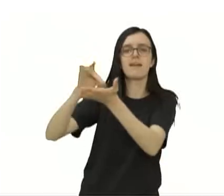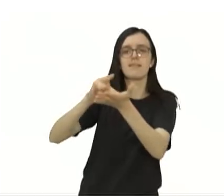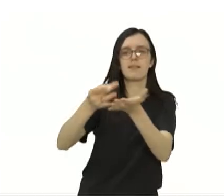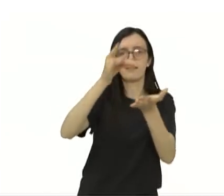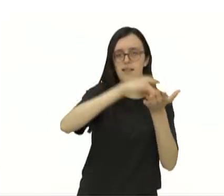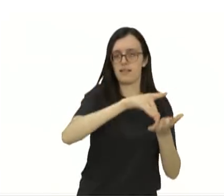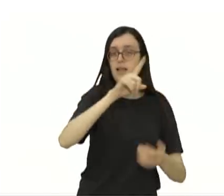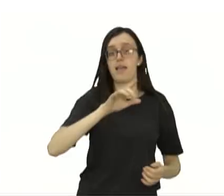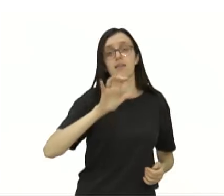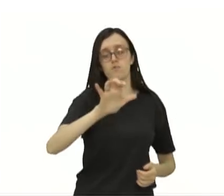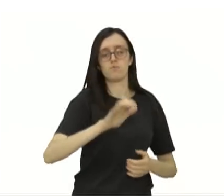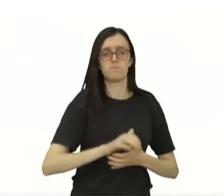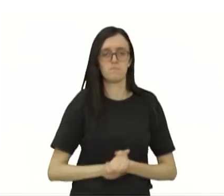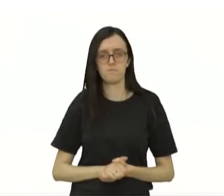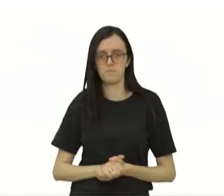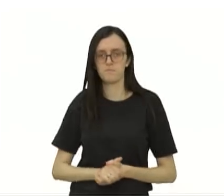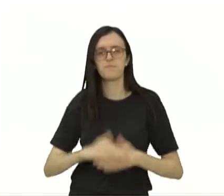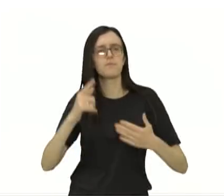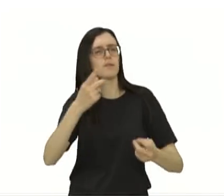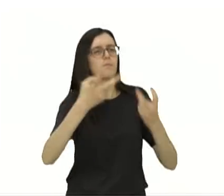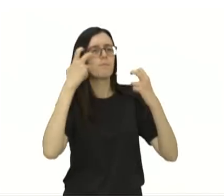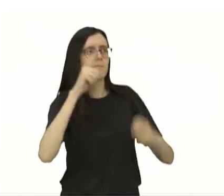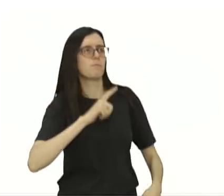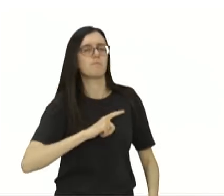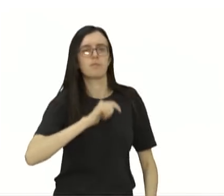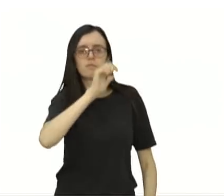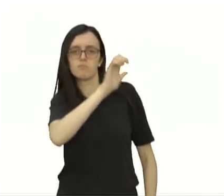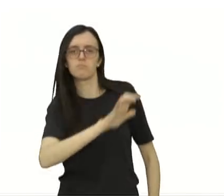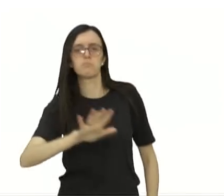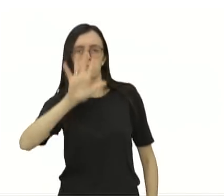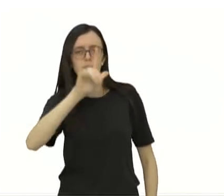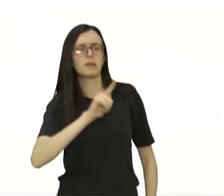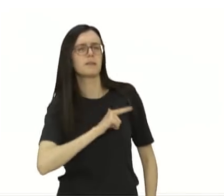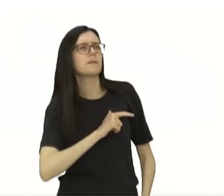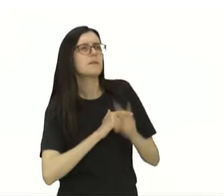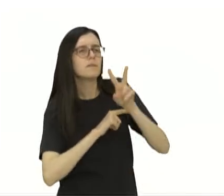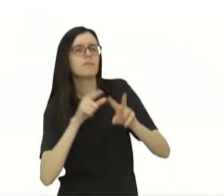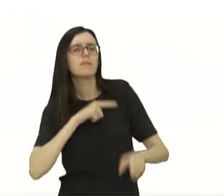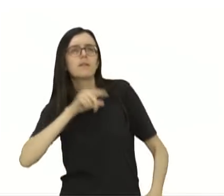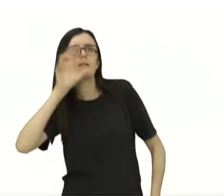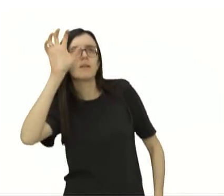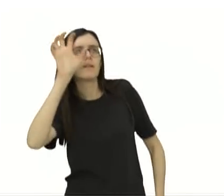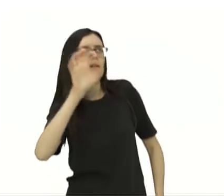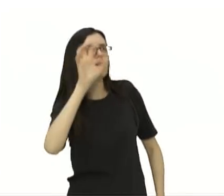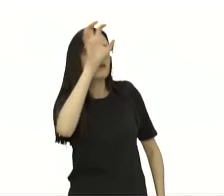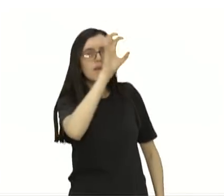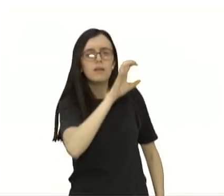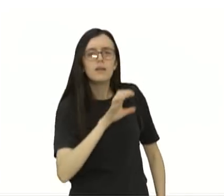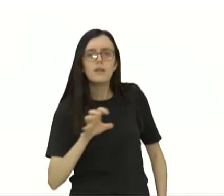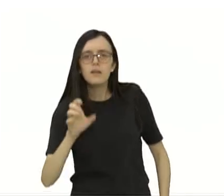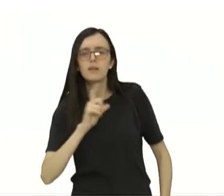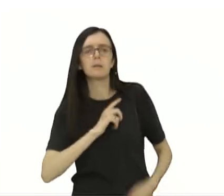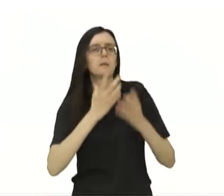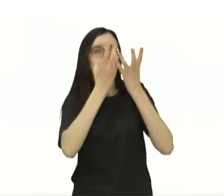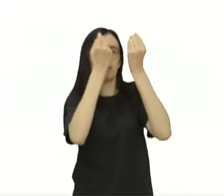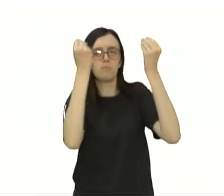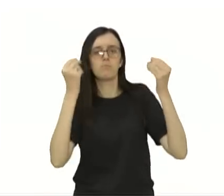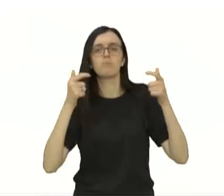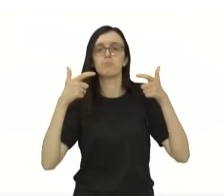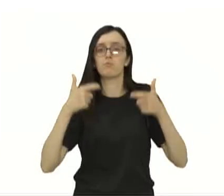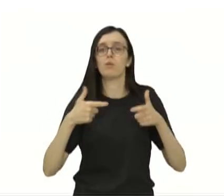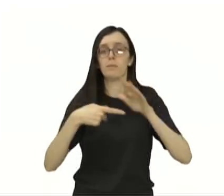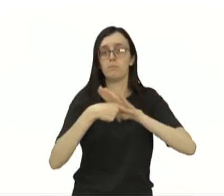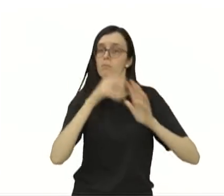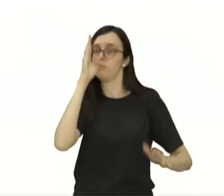arranjos produtivos locais. Então, você percebe aqui no mapa que nós temos aí esses arranjos produtivos locais em várias regiões